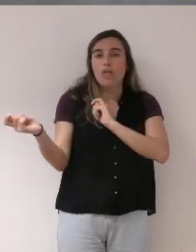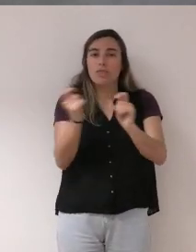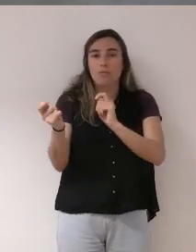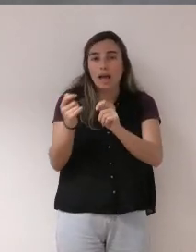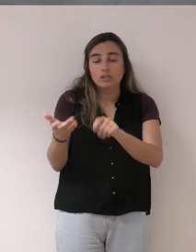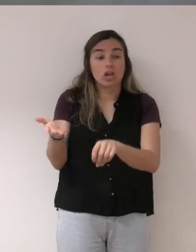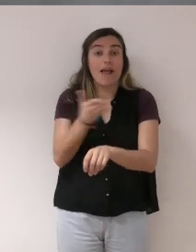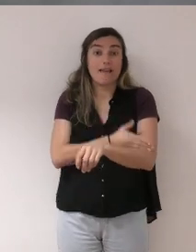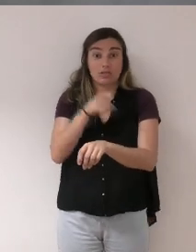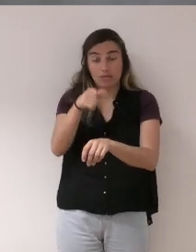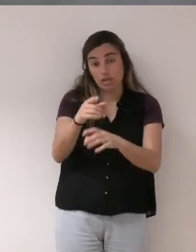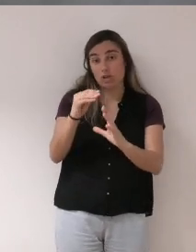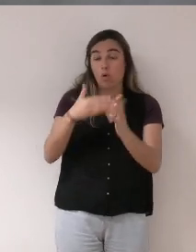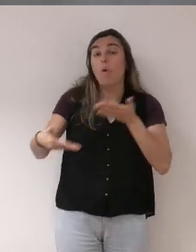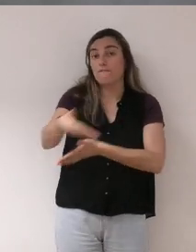a estas sessões,